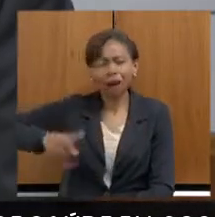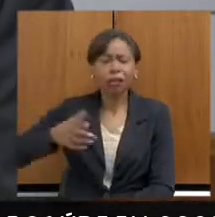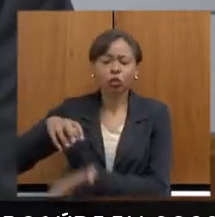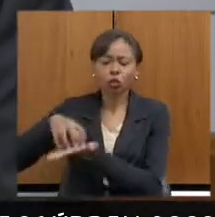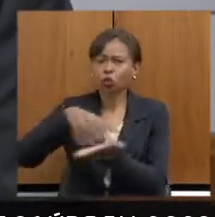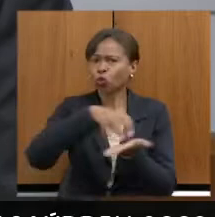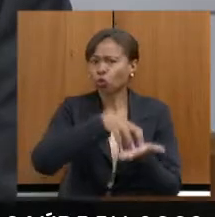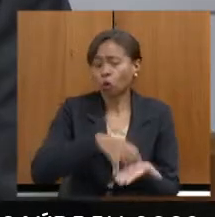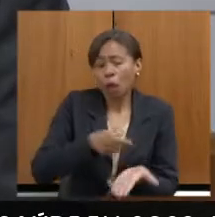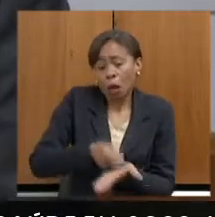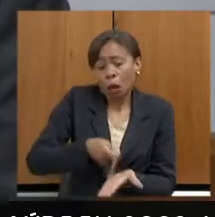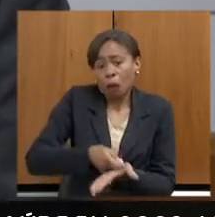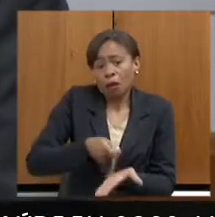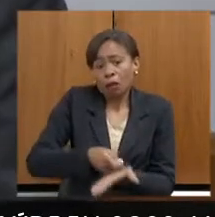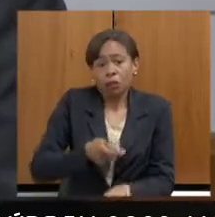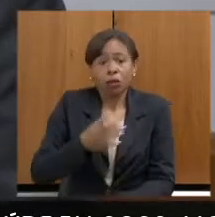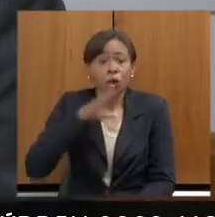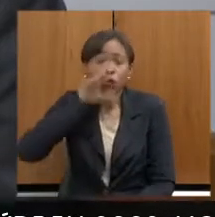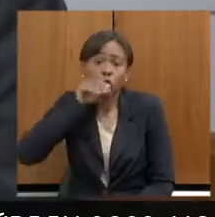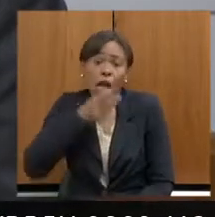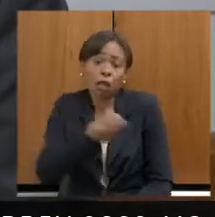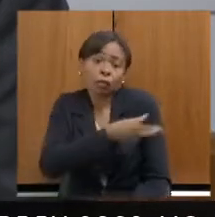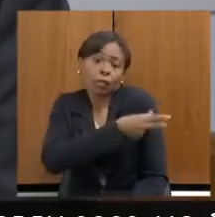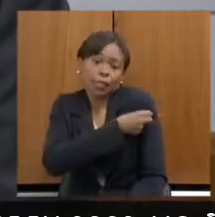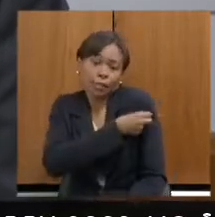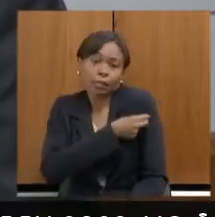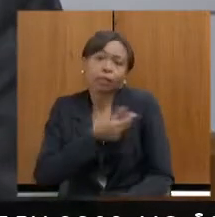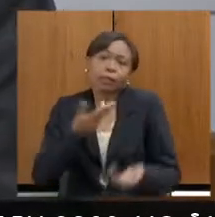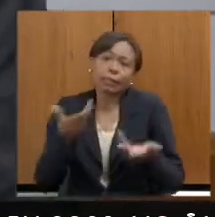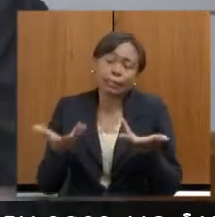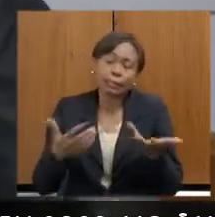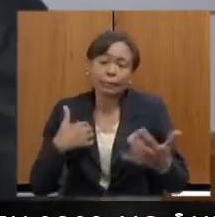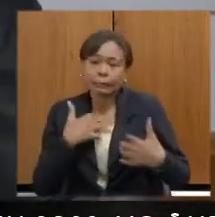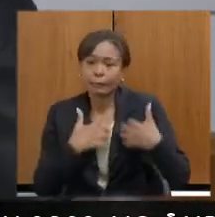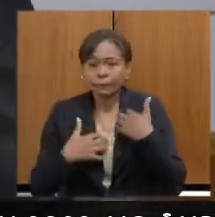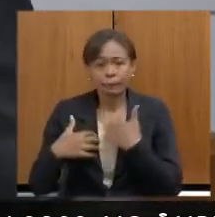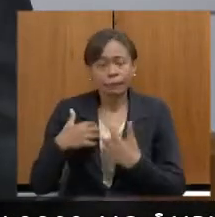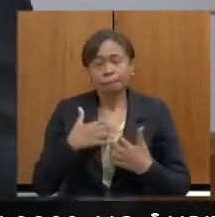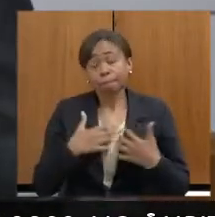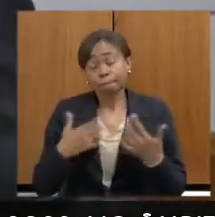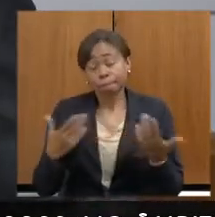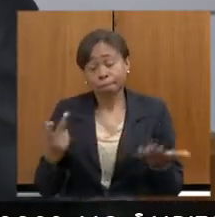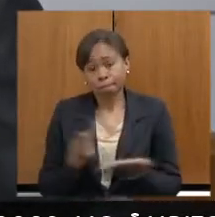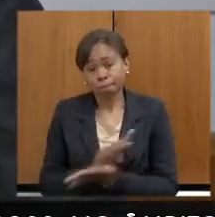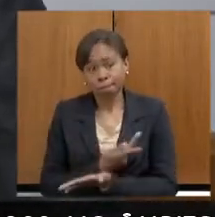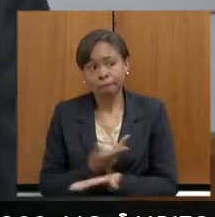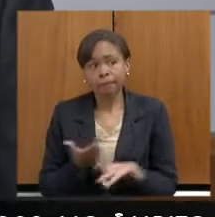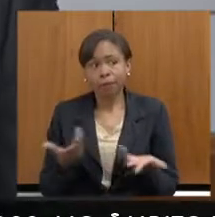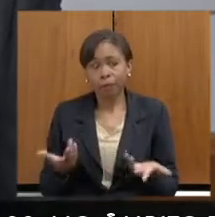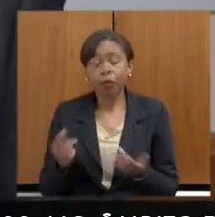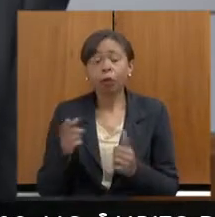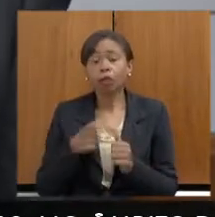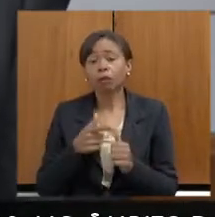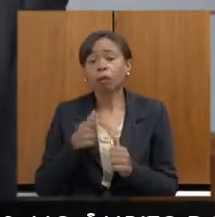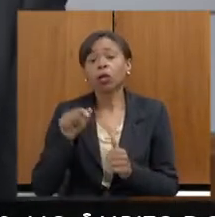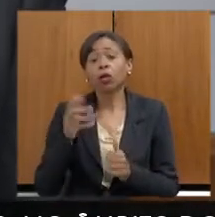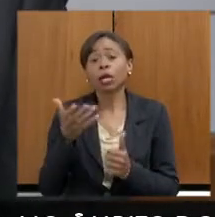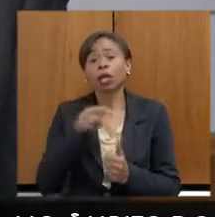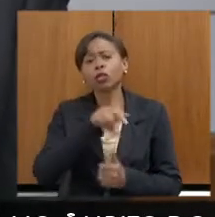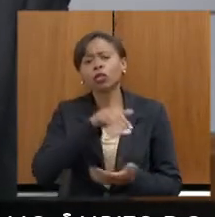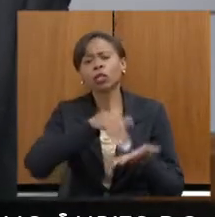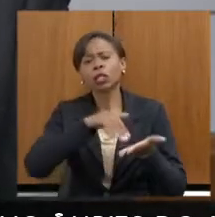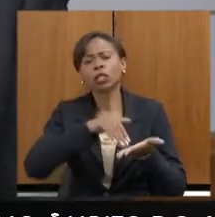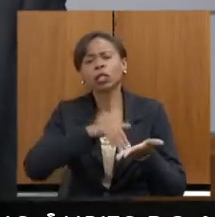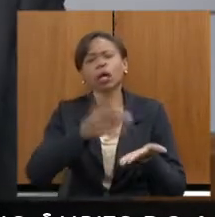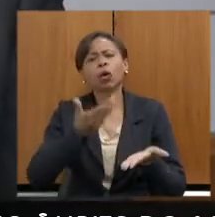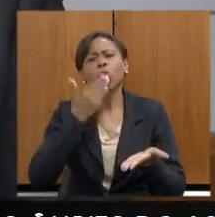a vacinação obrigatória dos o Justin gerado muito incômodo então primeira questão que eu queria do senhor realmente frisar que